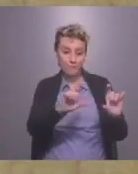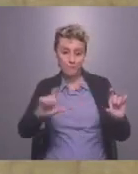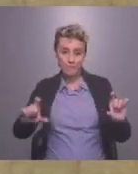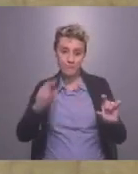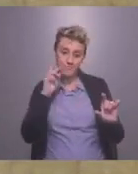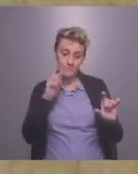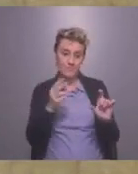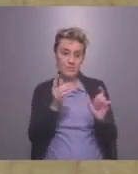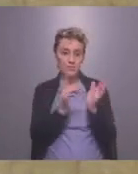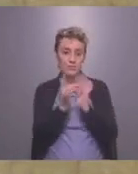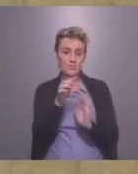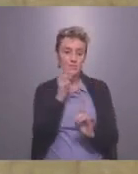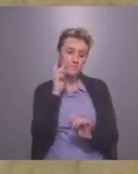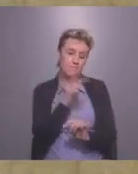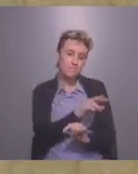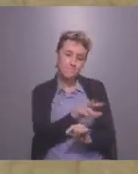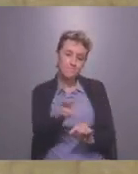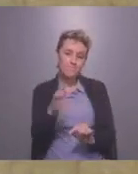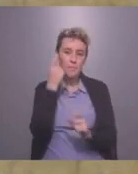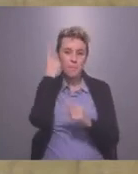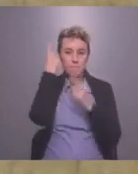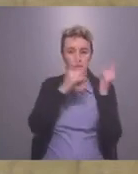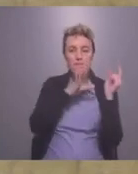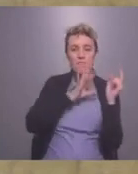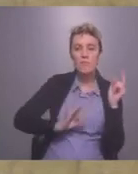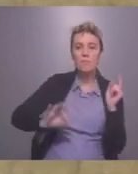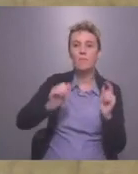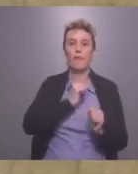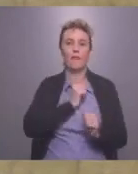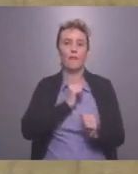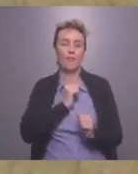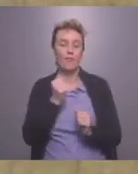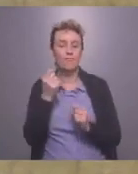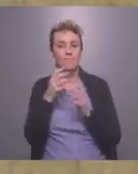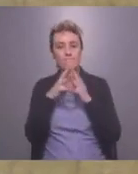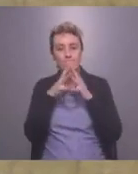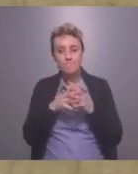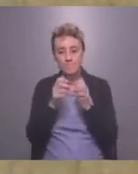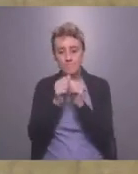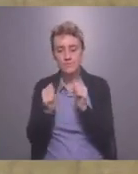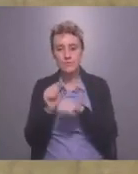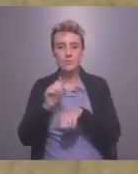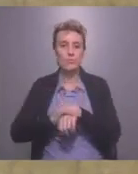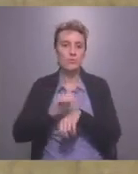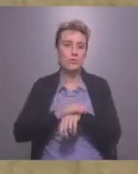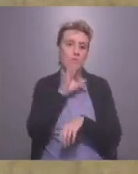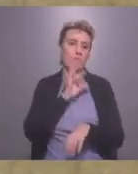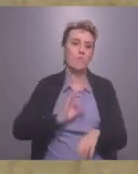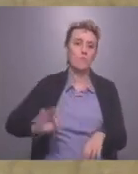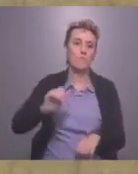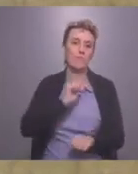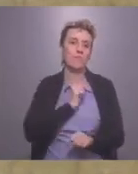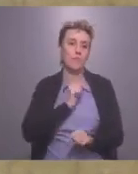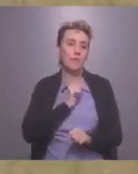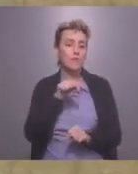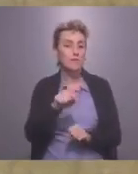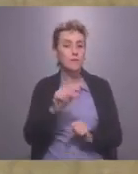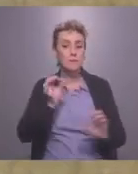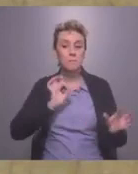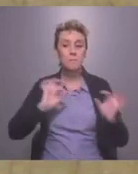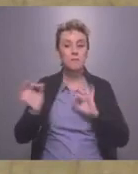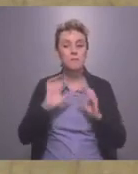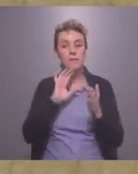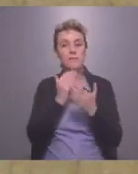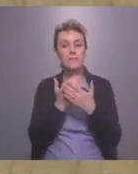família, pensarmos nas nossas famílias, rezarmos pelas nossas famílias. Preparemos-nos então para este momento de encontro com